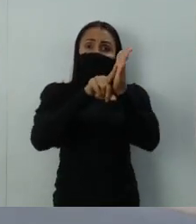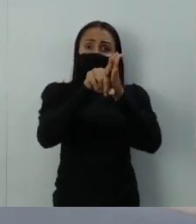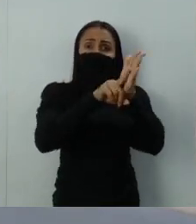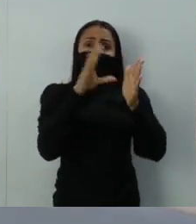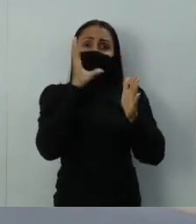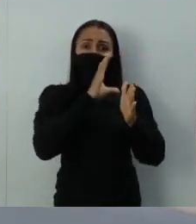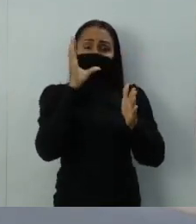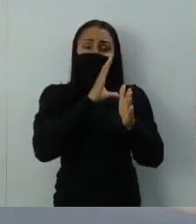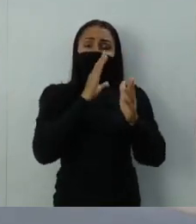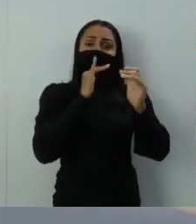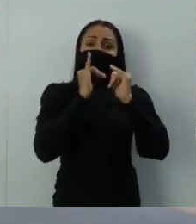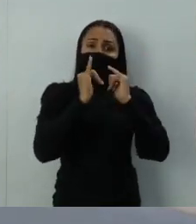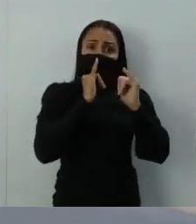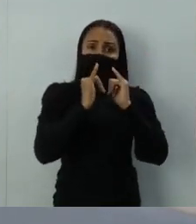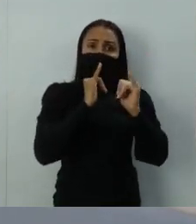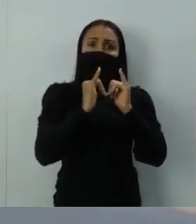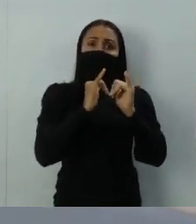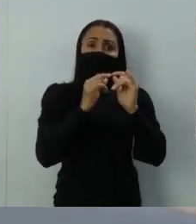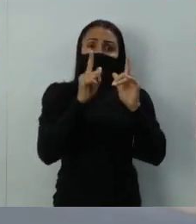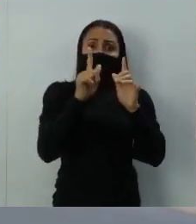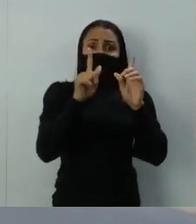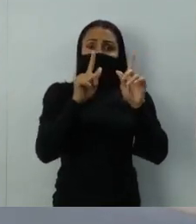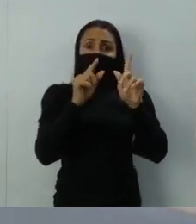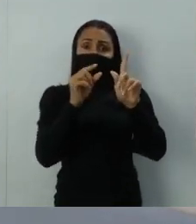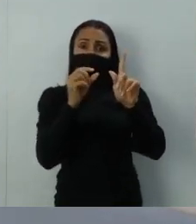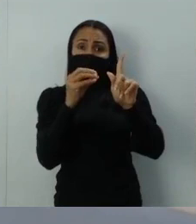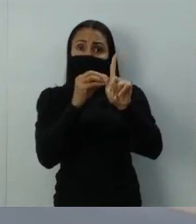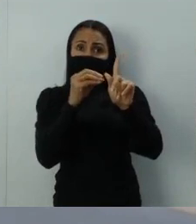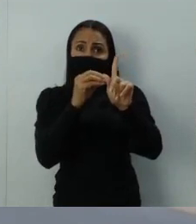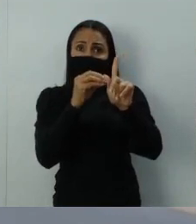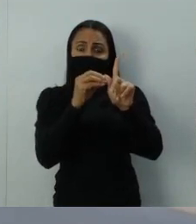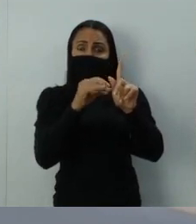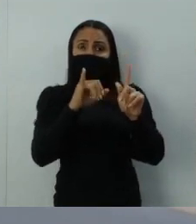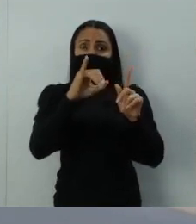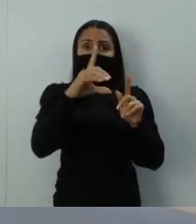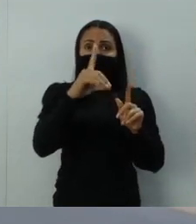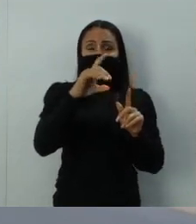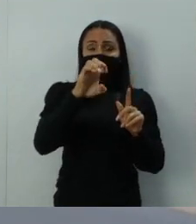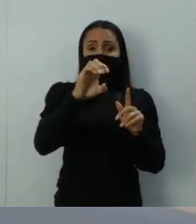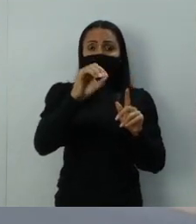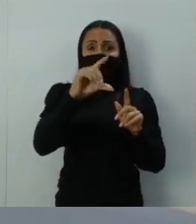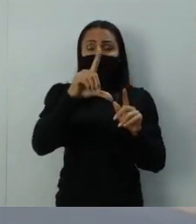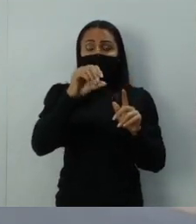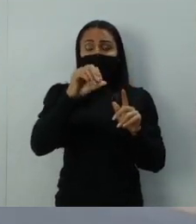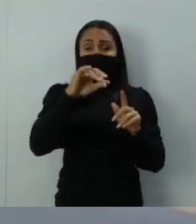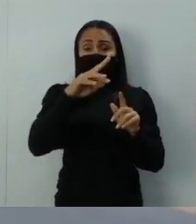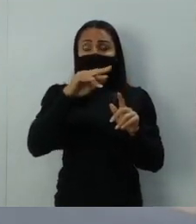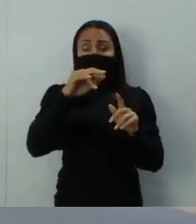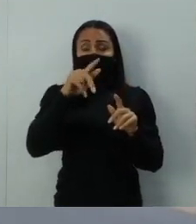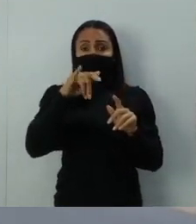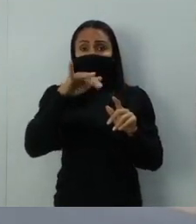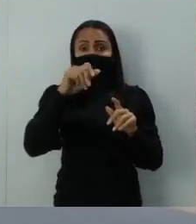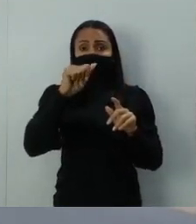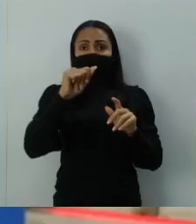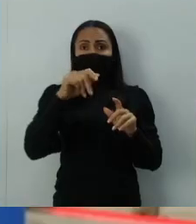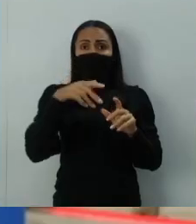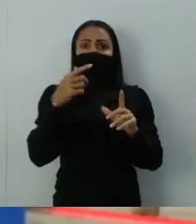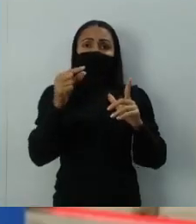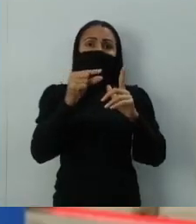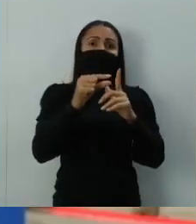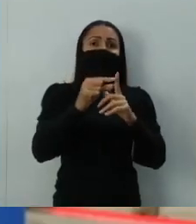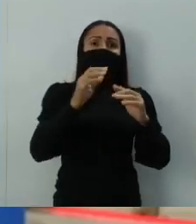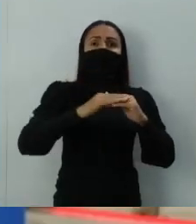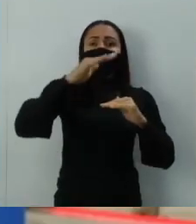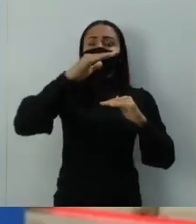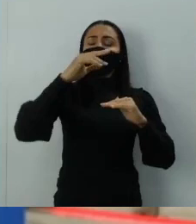amigo Google, entrar lá e colocar ideologia, ou colocar assim, palavras mais utilizadas nas